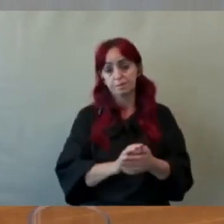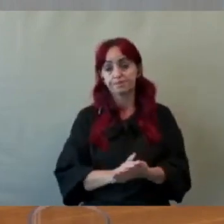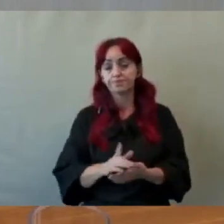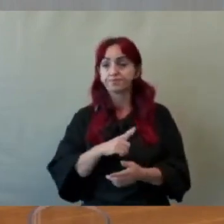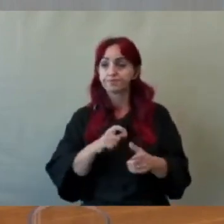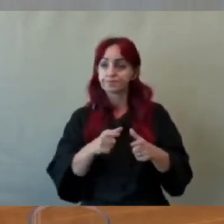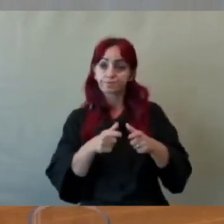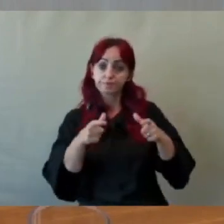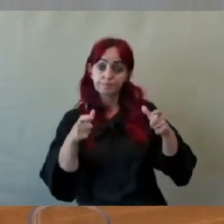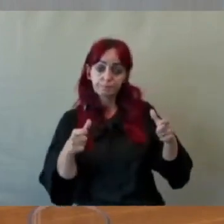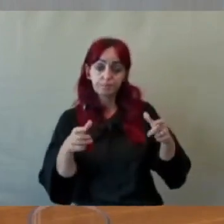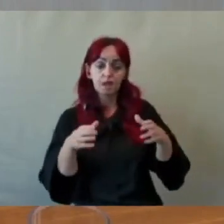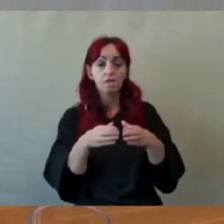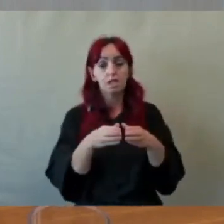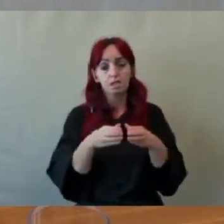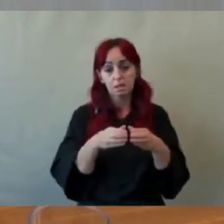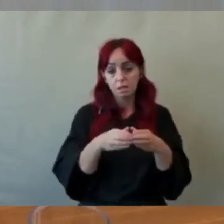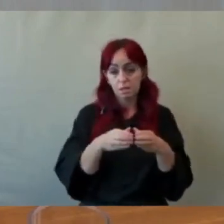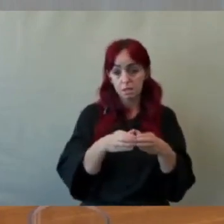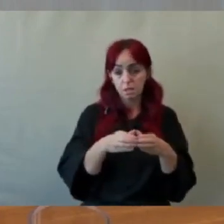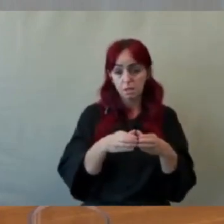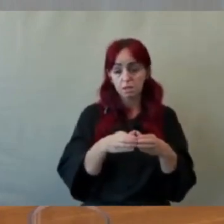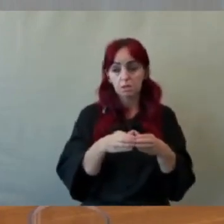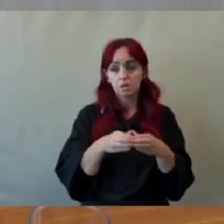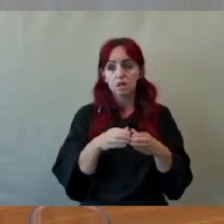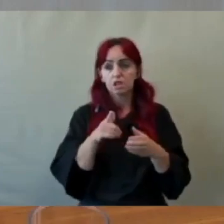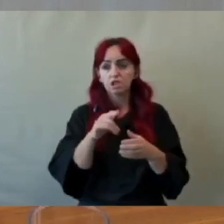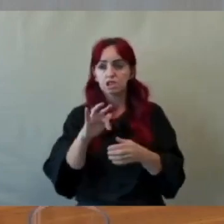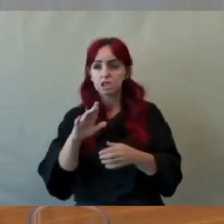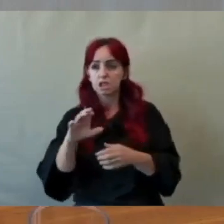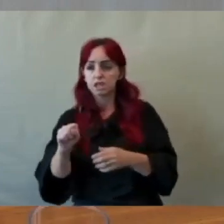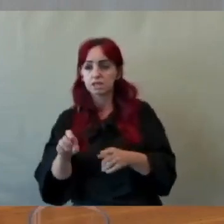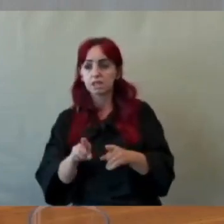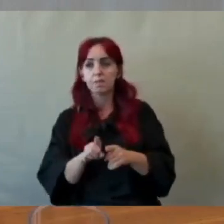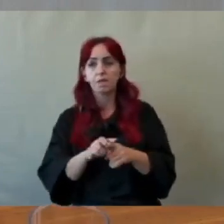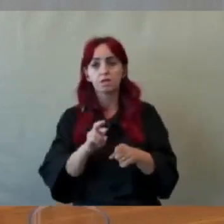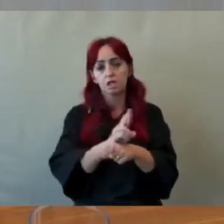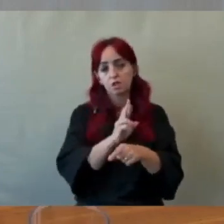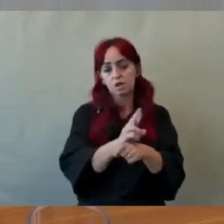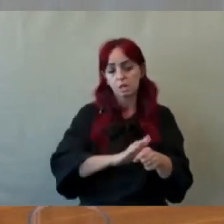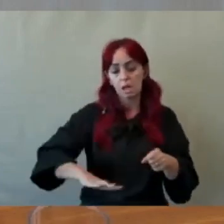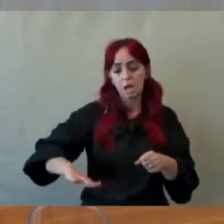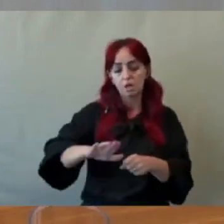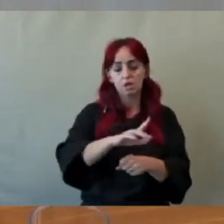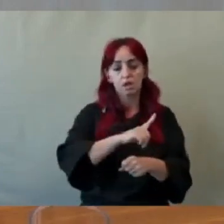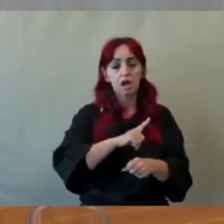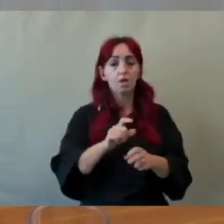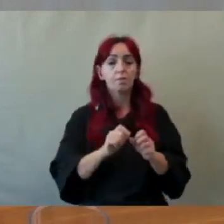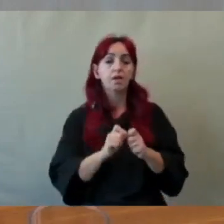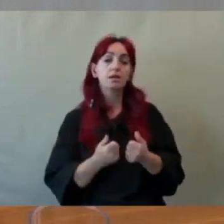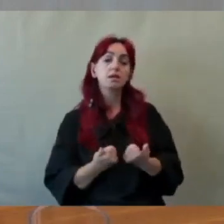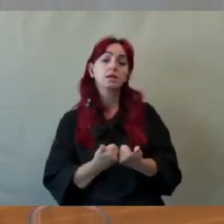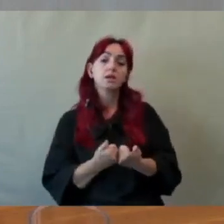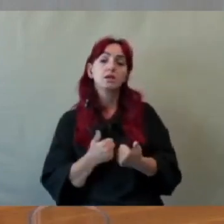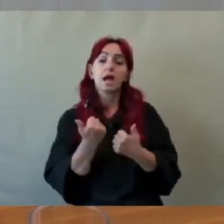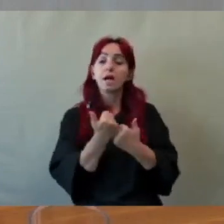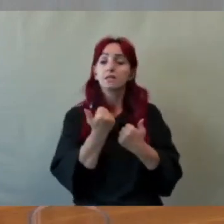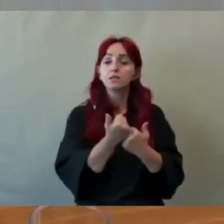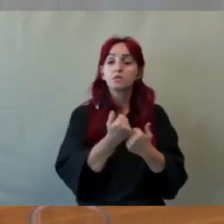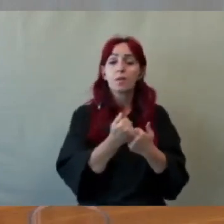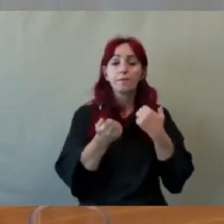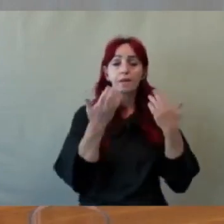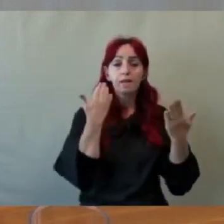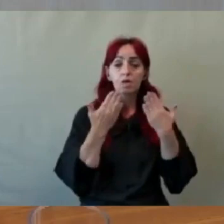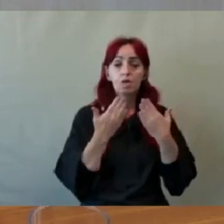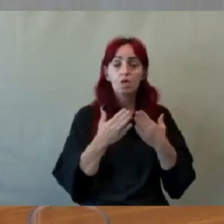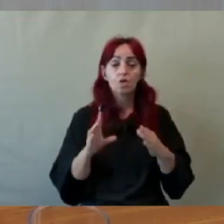das equipes nas DIRES, né, nas diretorias regionais, para que você tenha assessores pedagógicos na área de inclusão, mas isso não